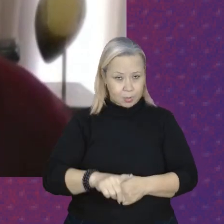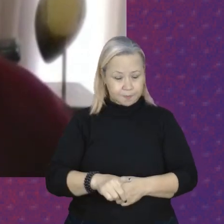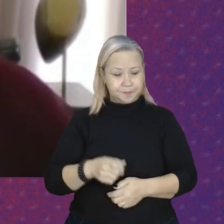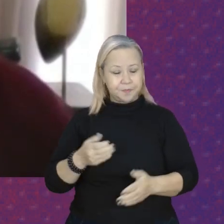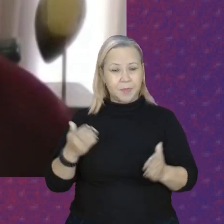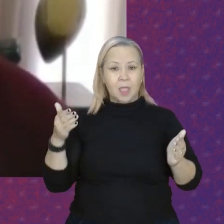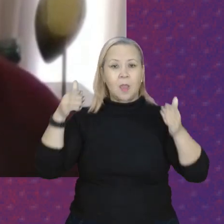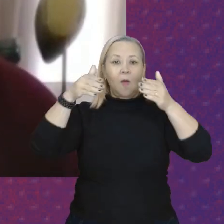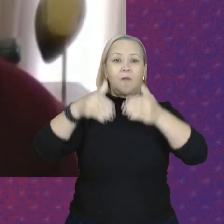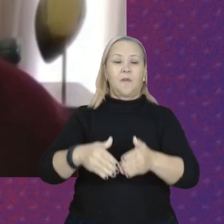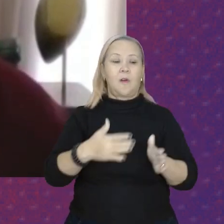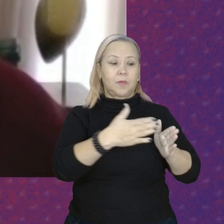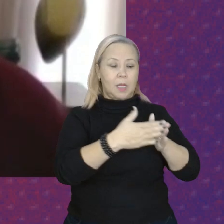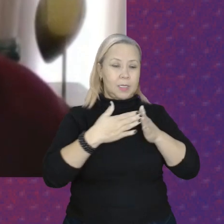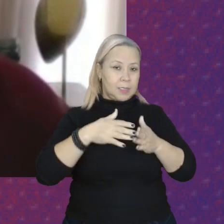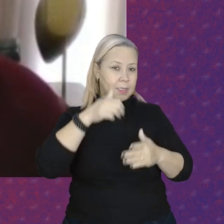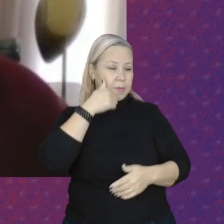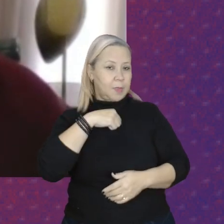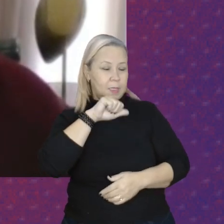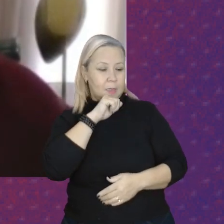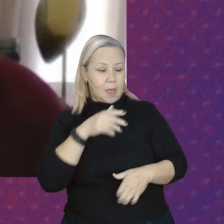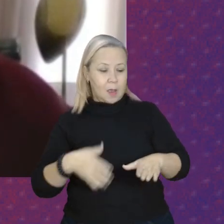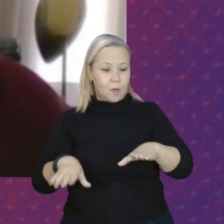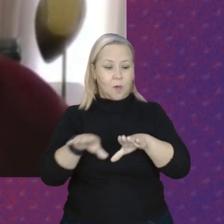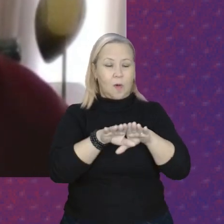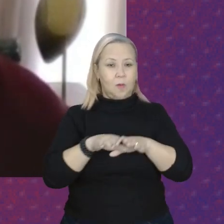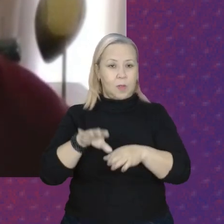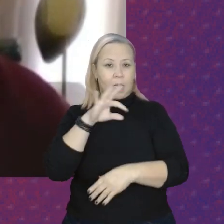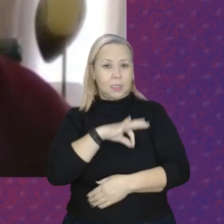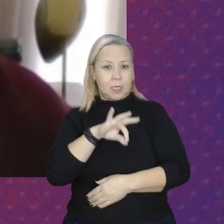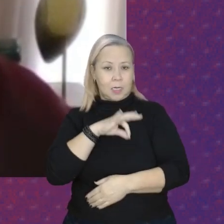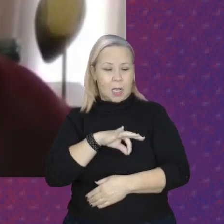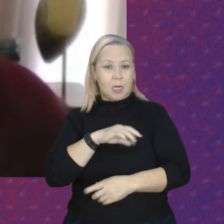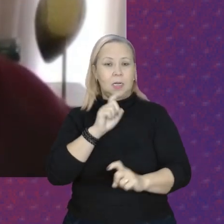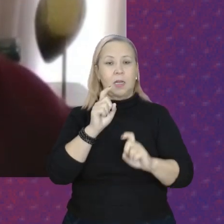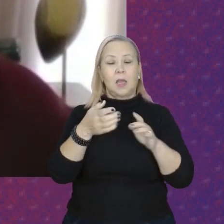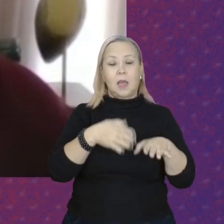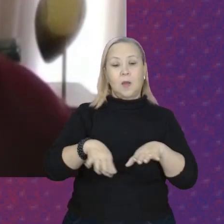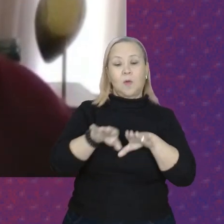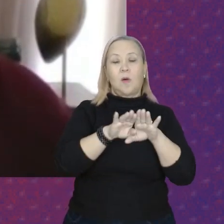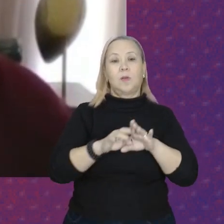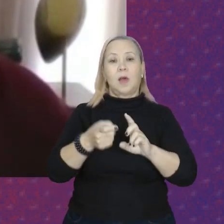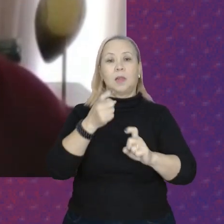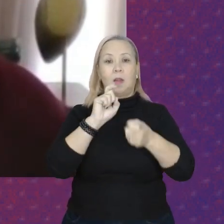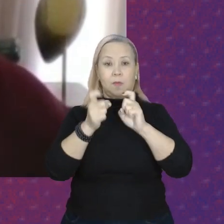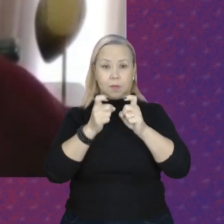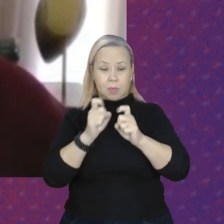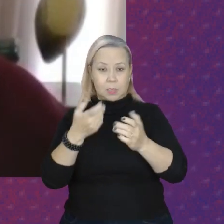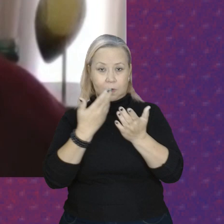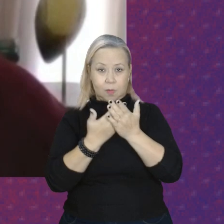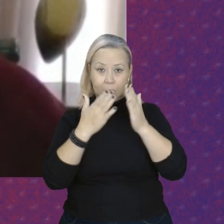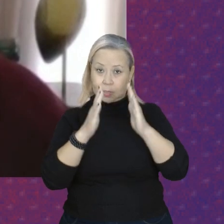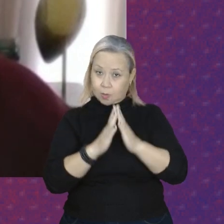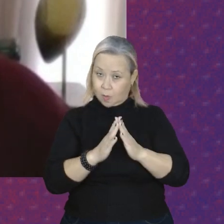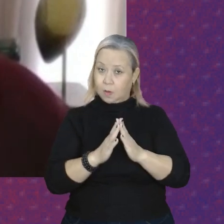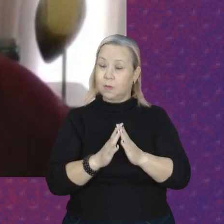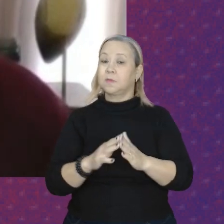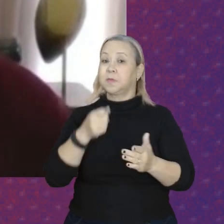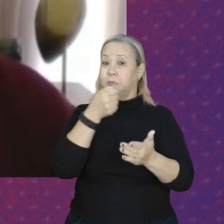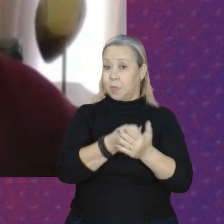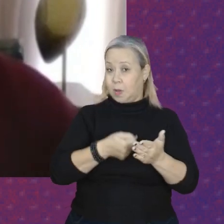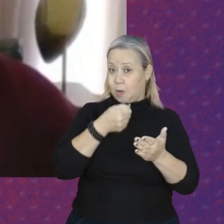na igualdade de salários, na igualdade na gestão das escolas, que é uma luta que está sendo feita ainda,